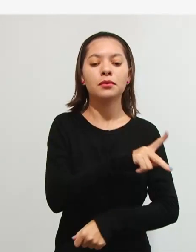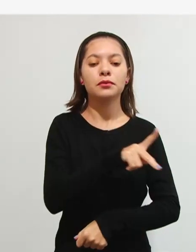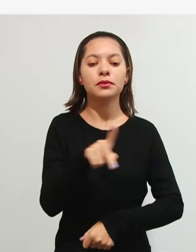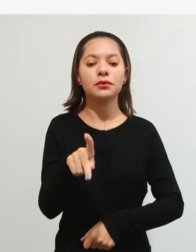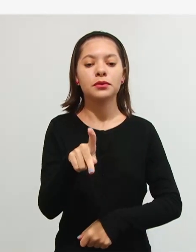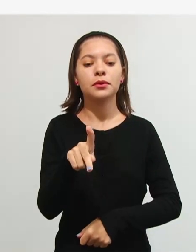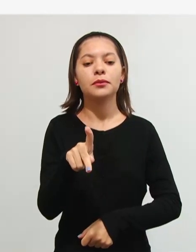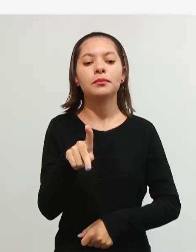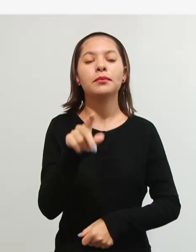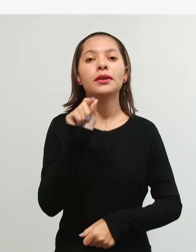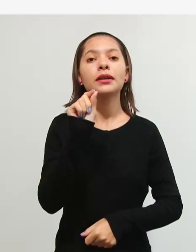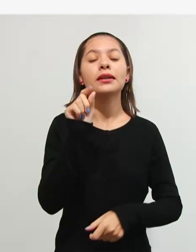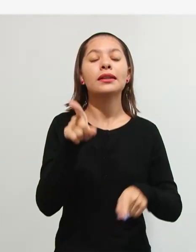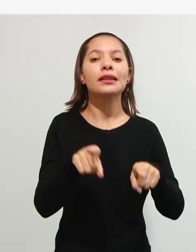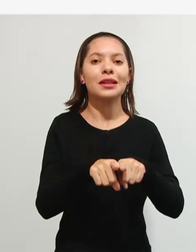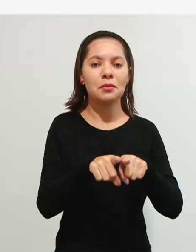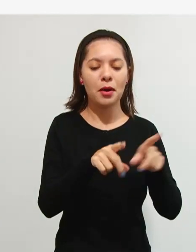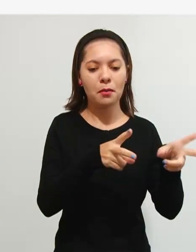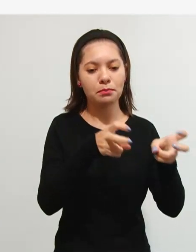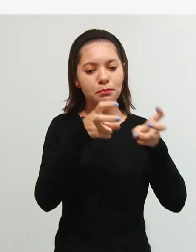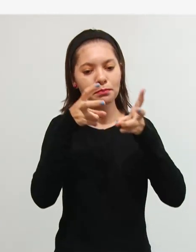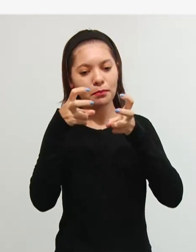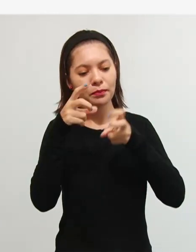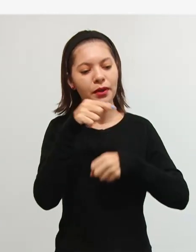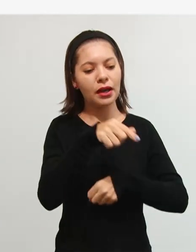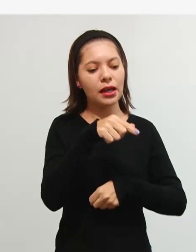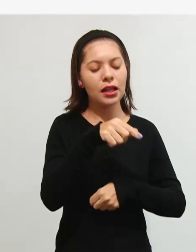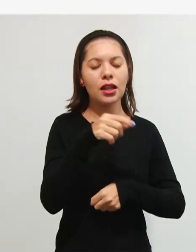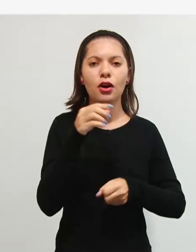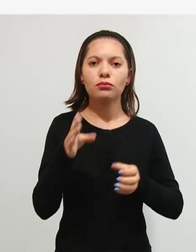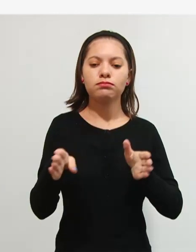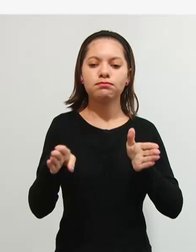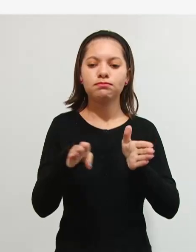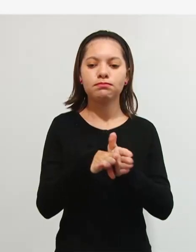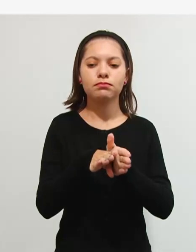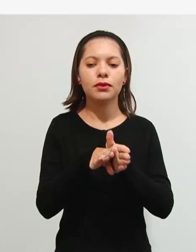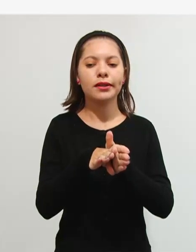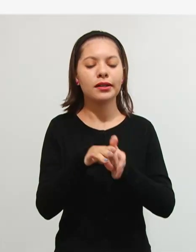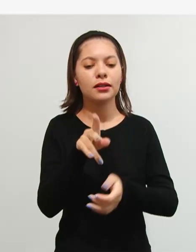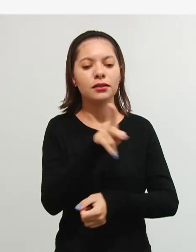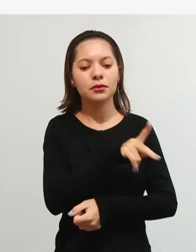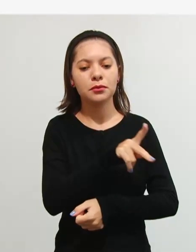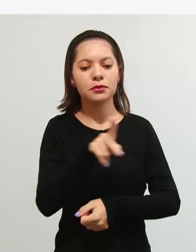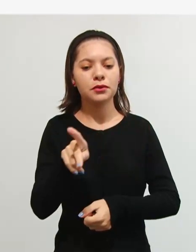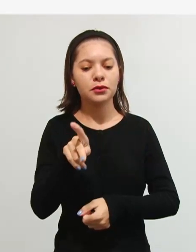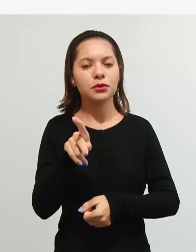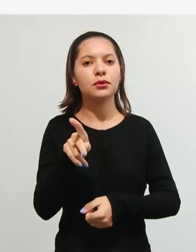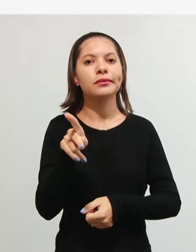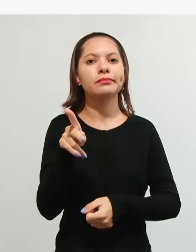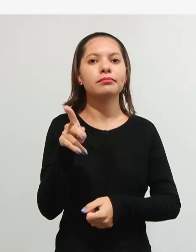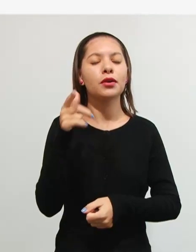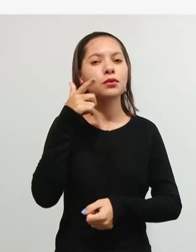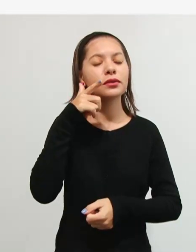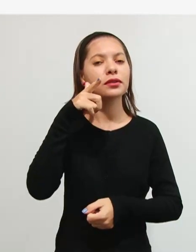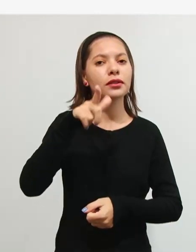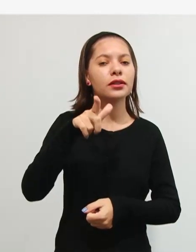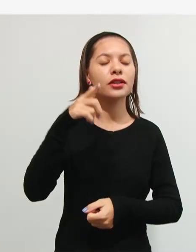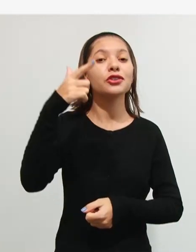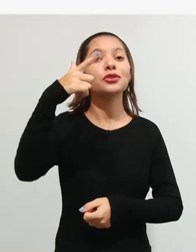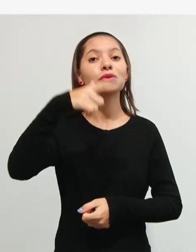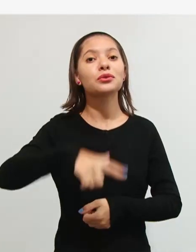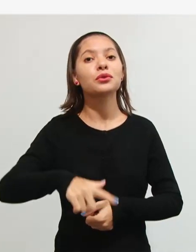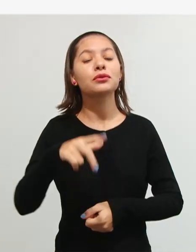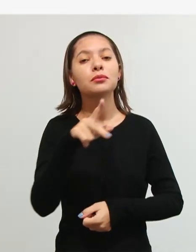ser observável. Quando esse aluno chegava onde o professor queria, novamente o professor, mediante o comportamento